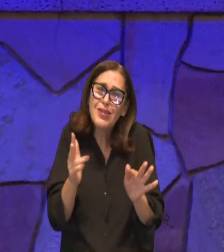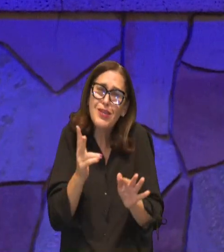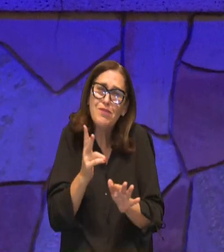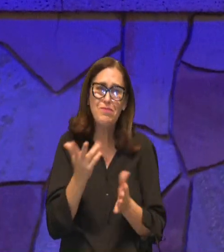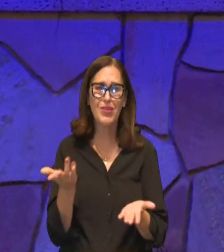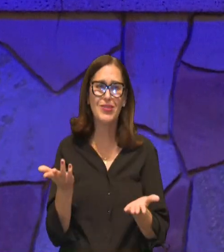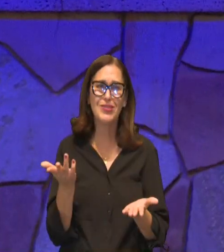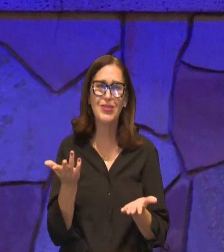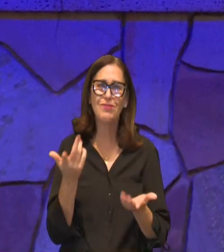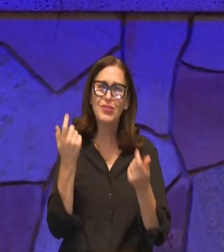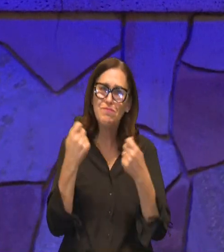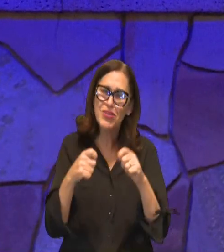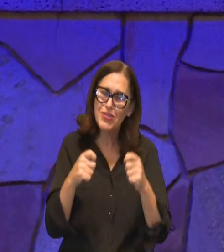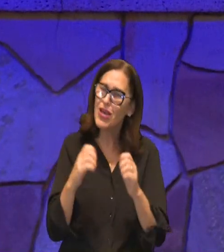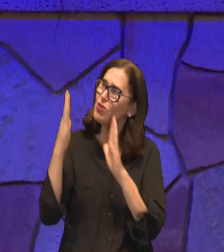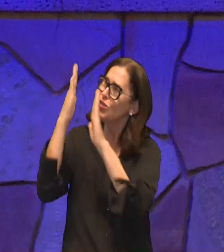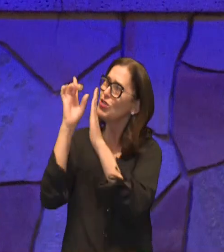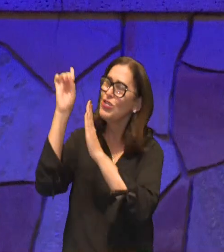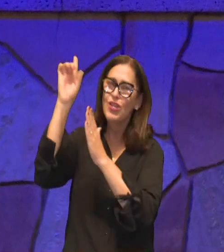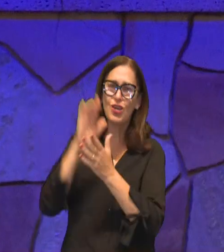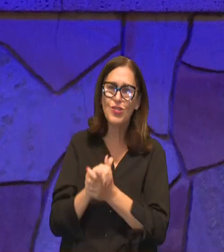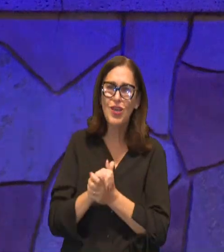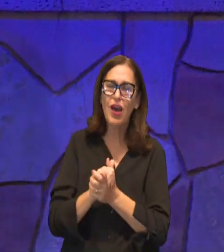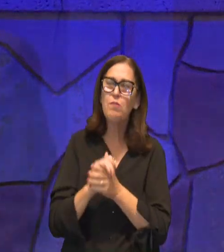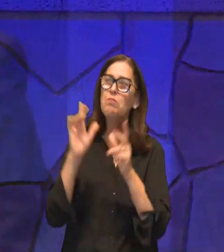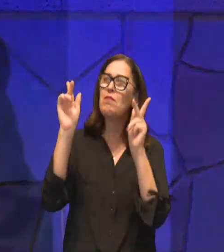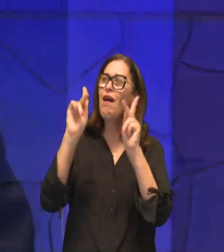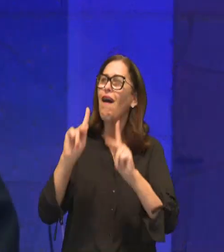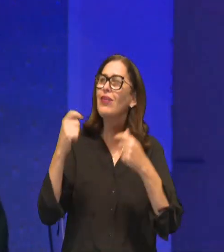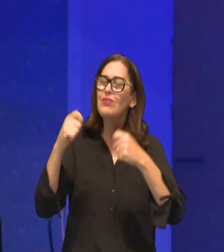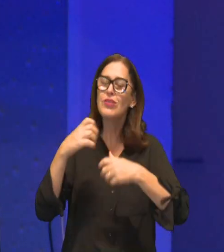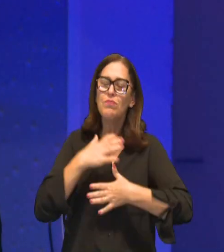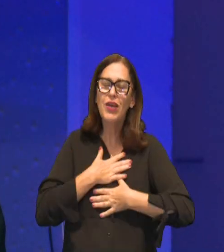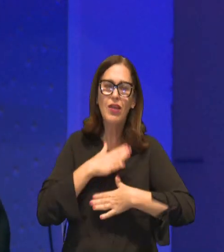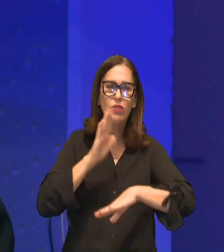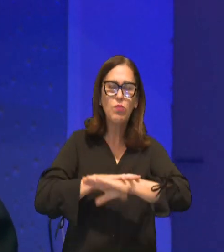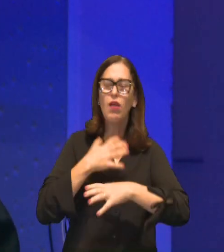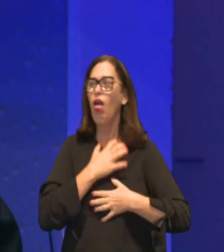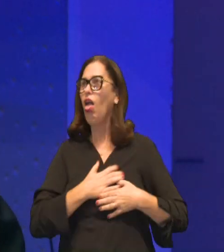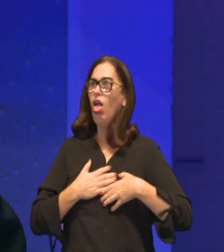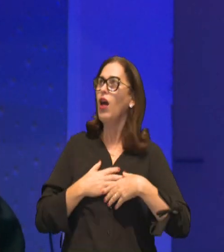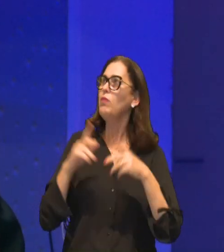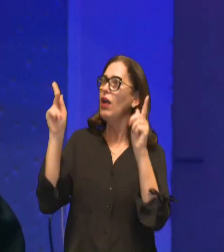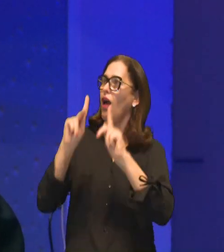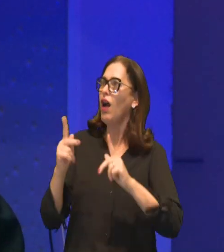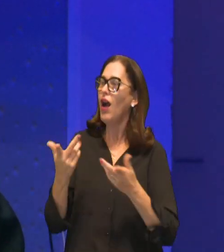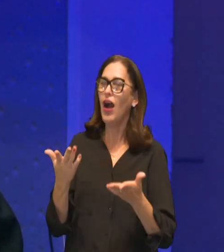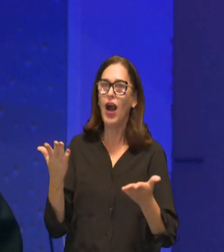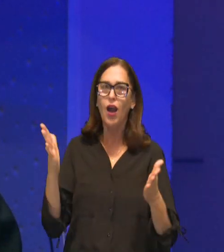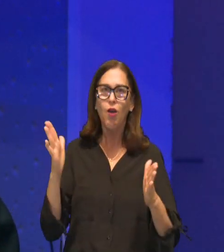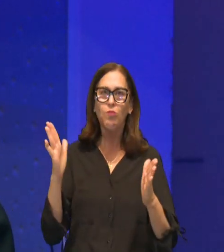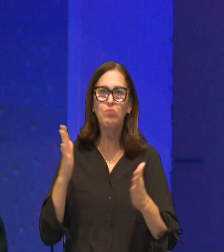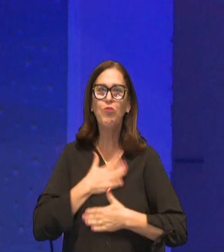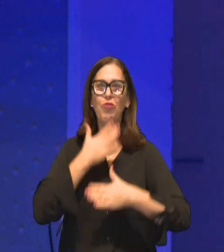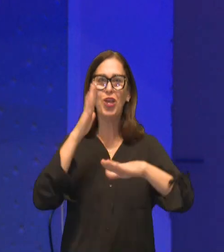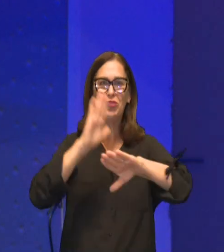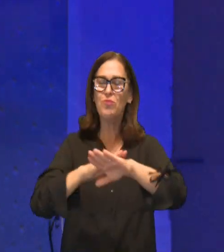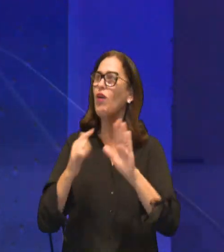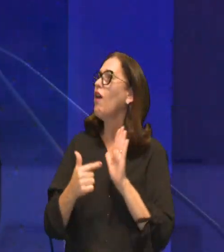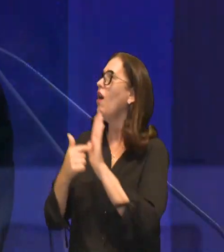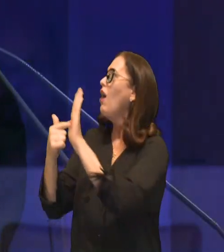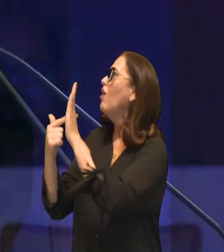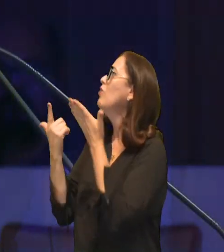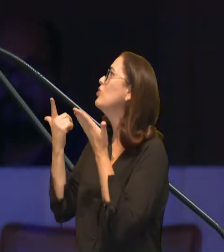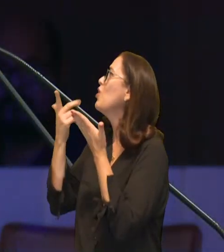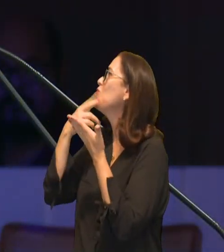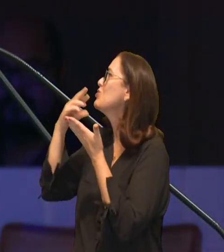está precisando colocar diante dele. É aquela paz que você precisa no momento de perturbação que acontece na hora em que você apresenta a sua